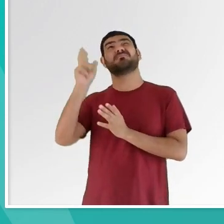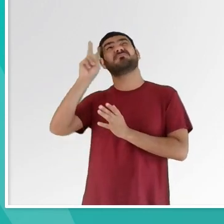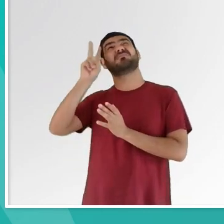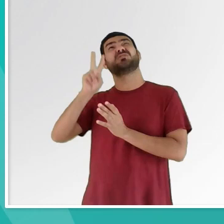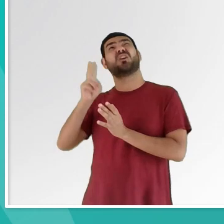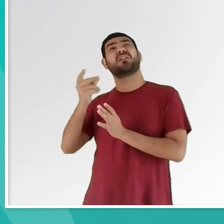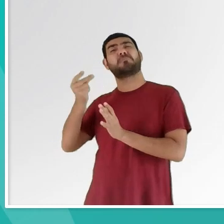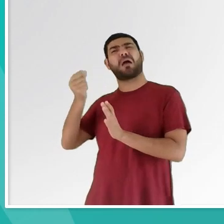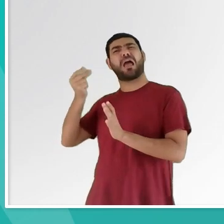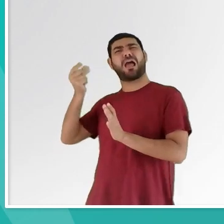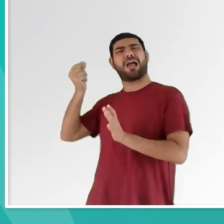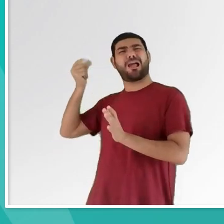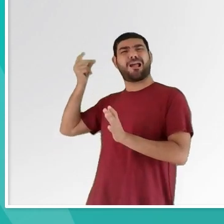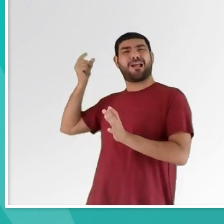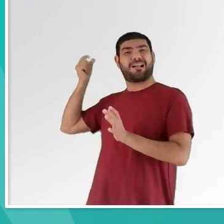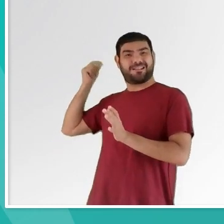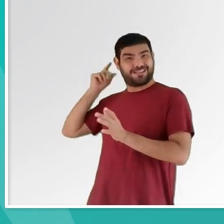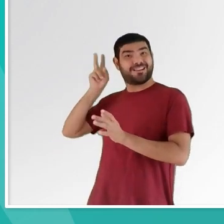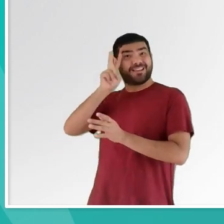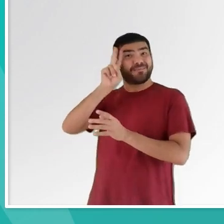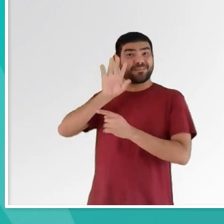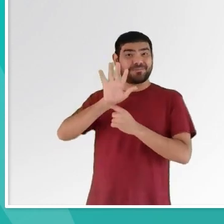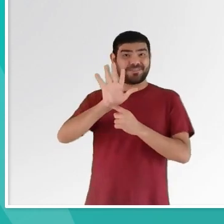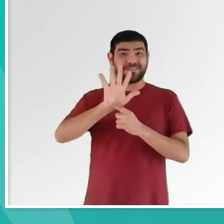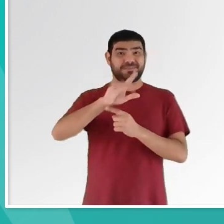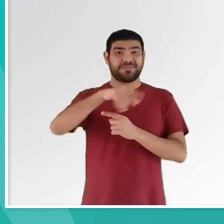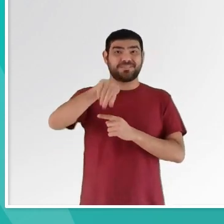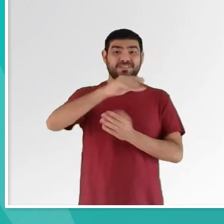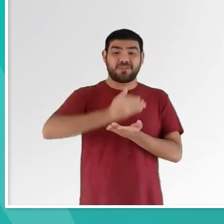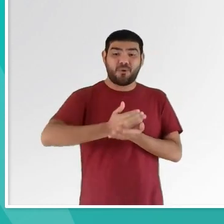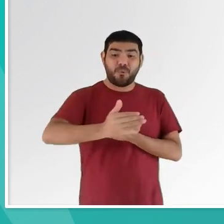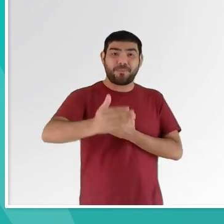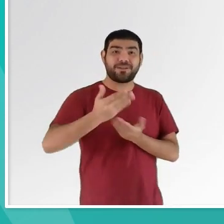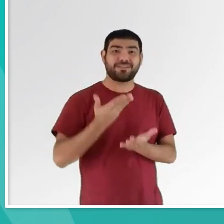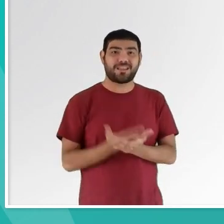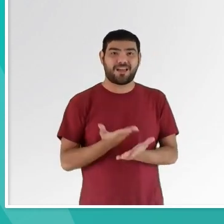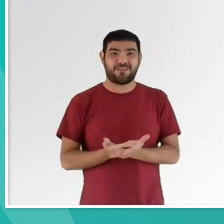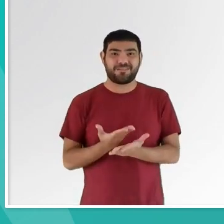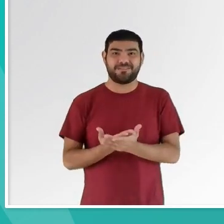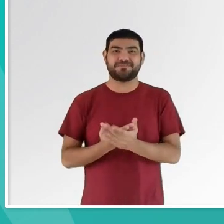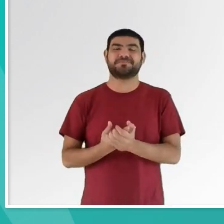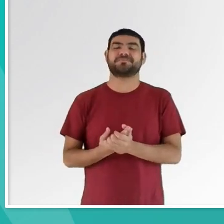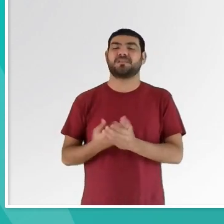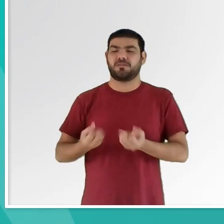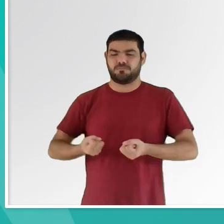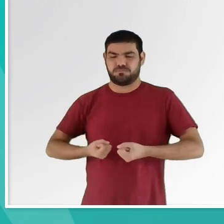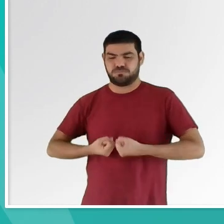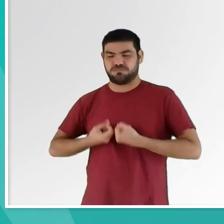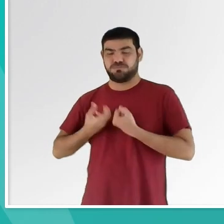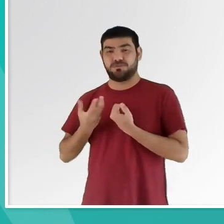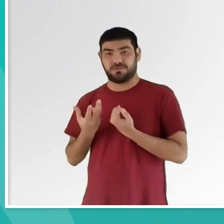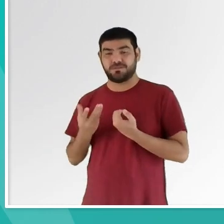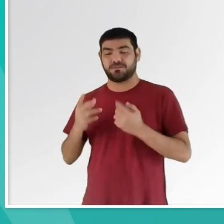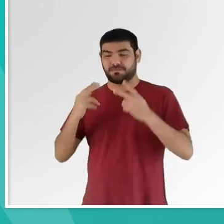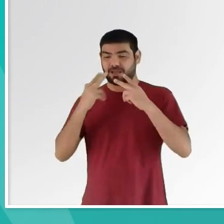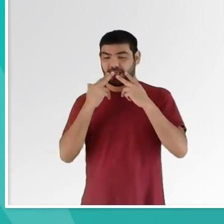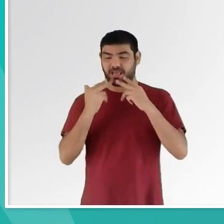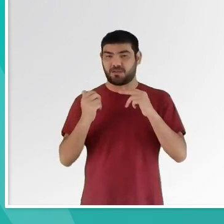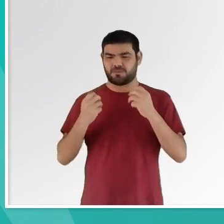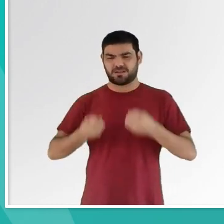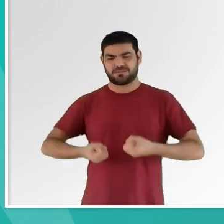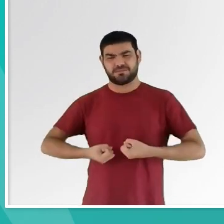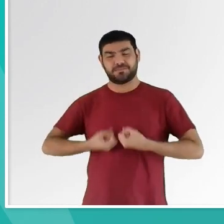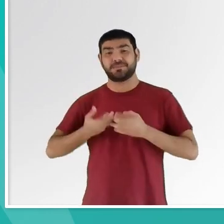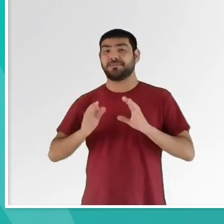eu apresentei para vocês no início da aula, como forma de manifestação estética e linguagem expressiva, porém,